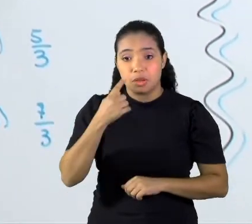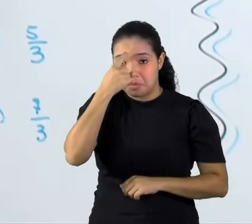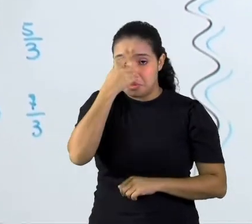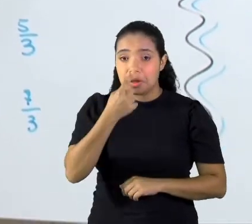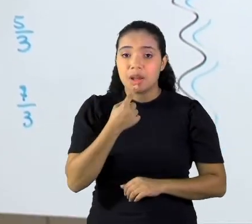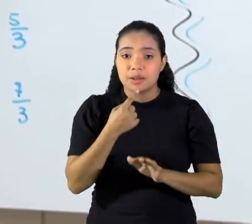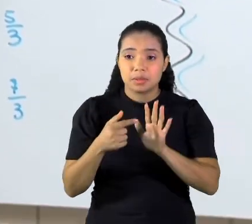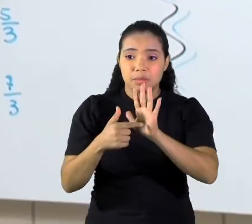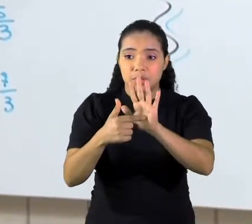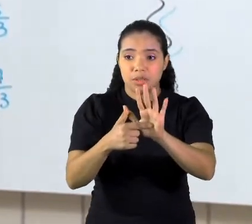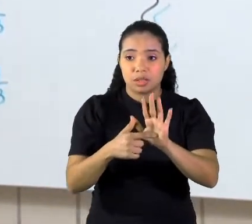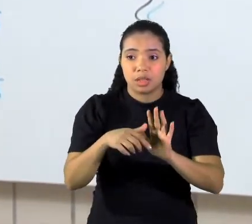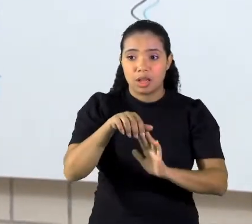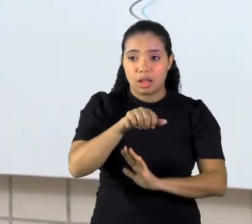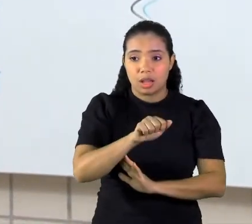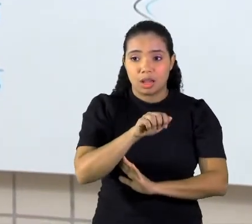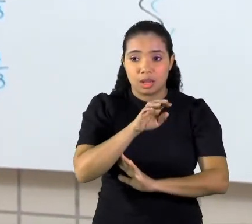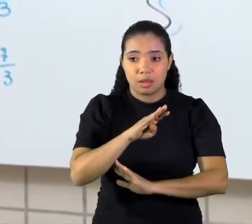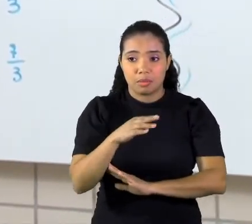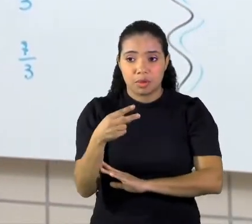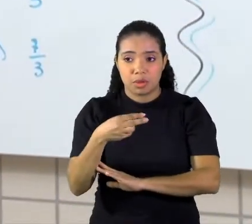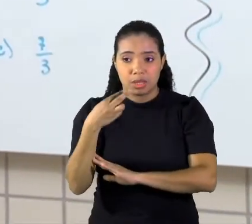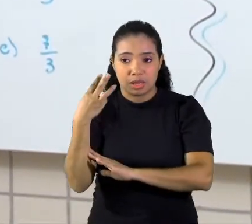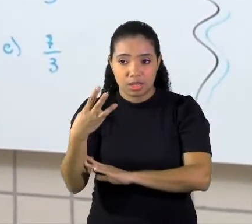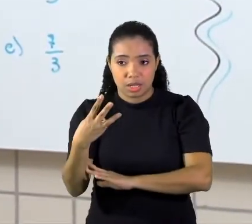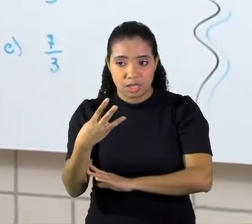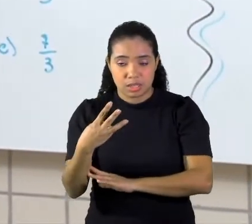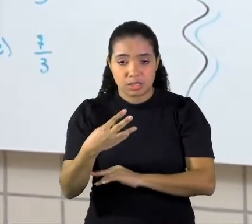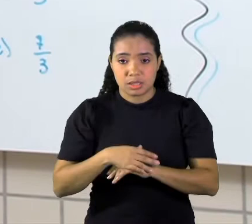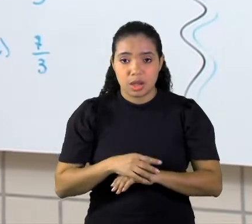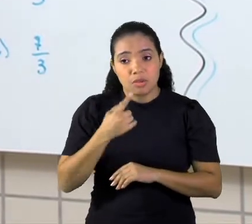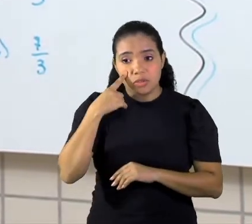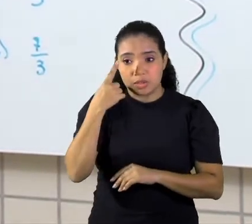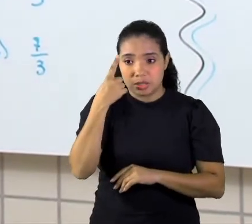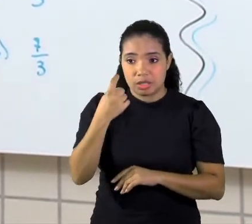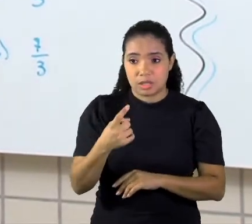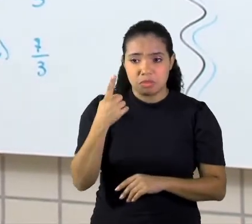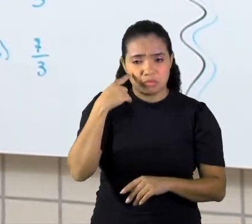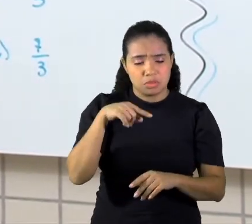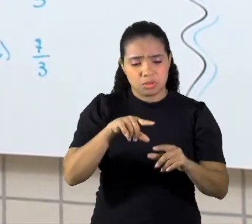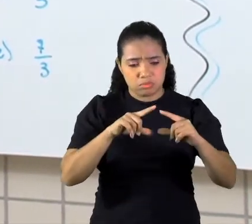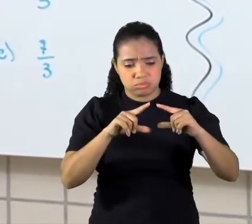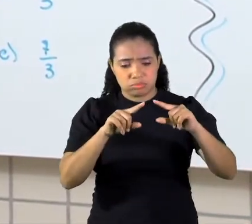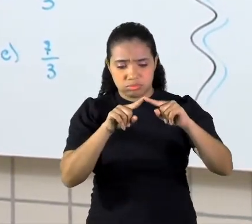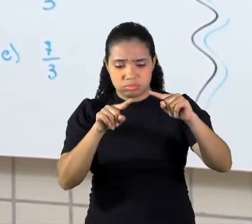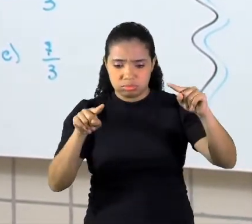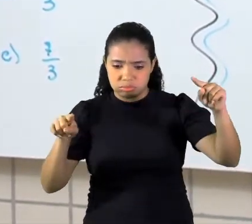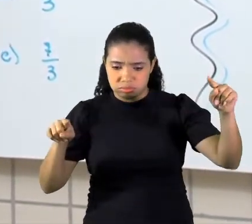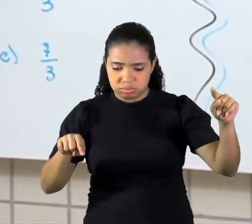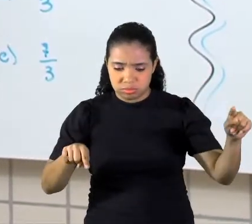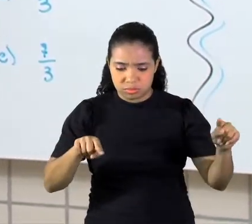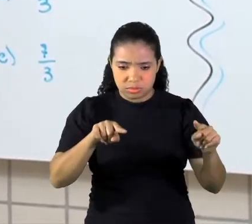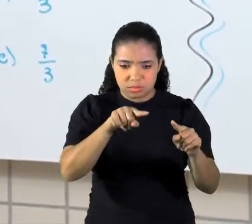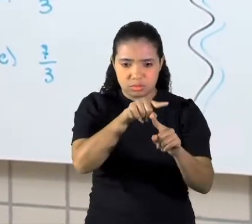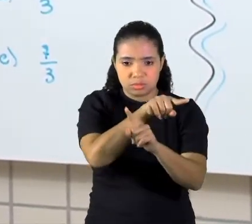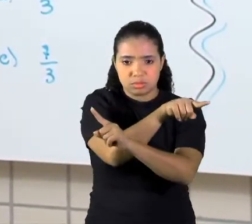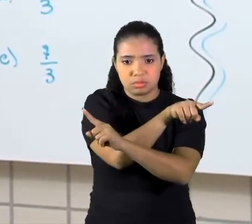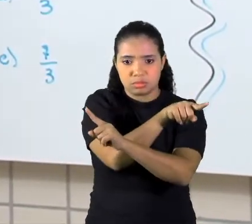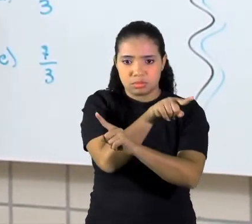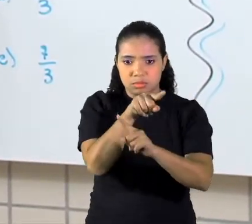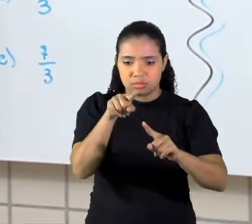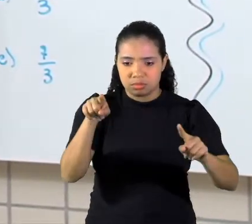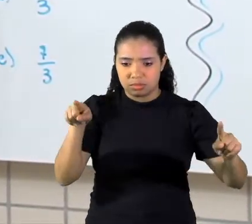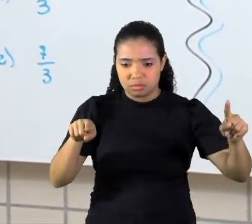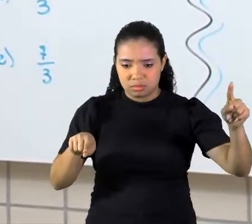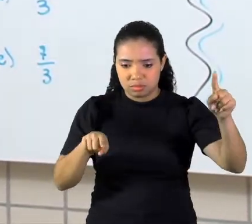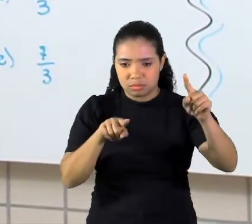segmento AB mede 3, então olha só que interessante. Vou olhar minha figura, o segmento de A até B. Aqui eu tenho